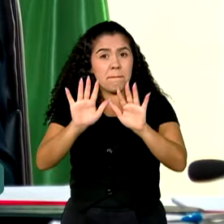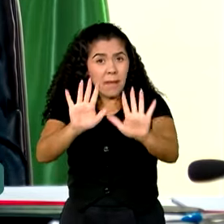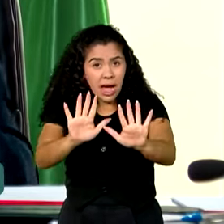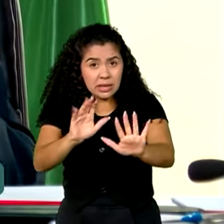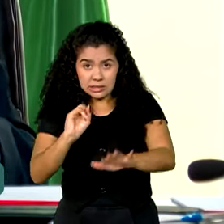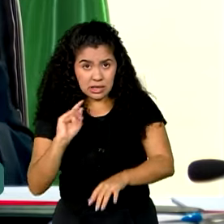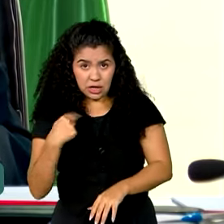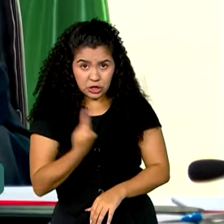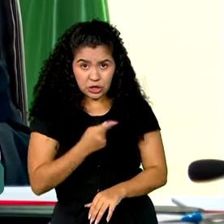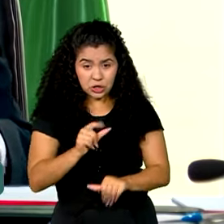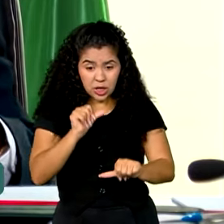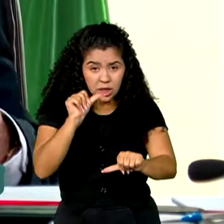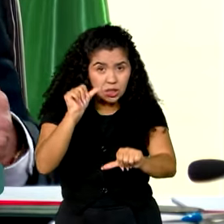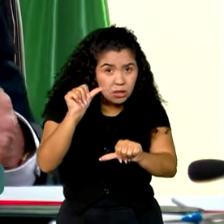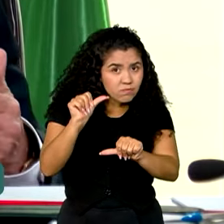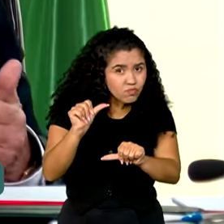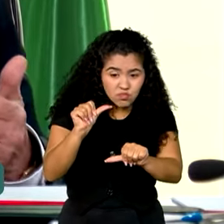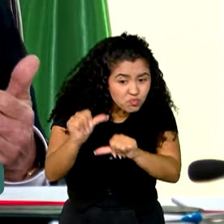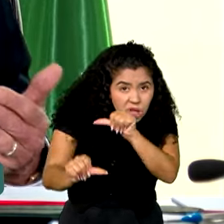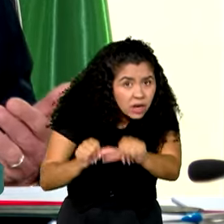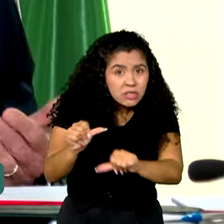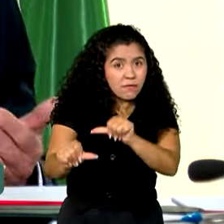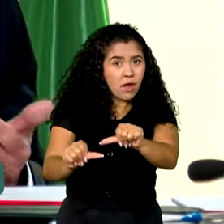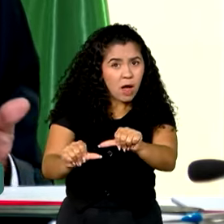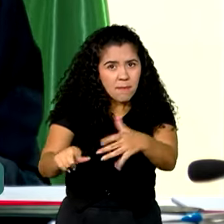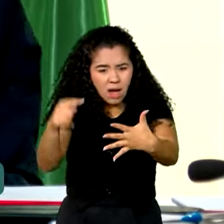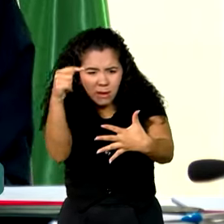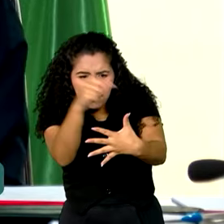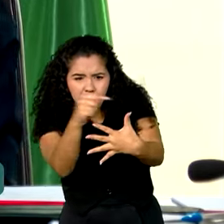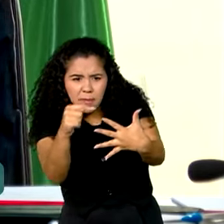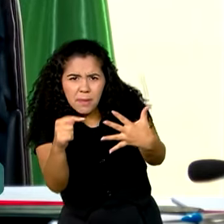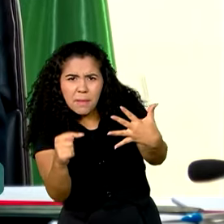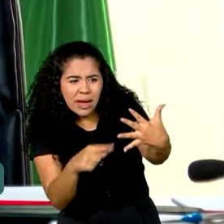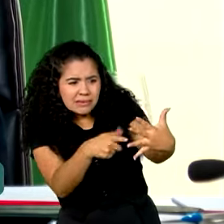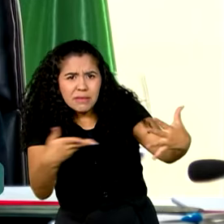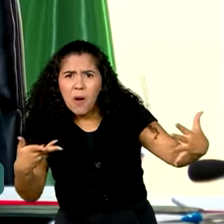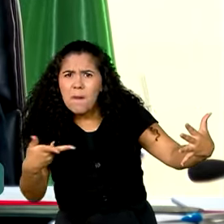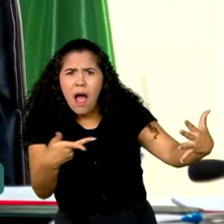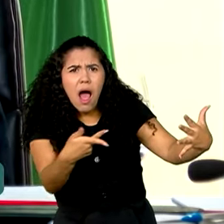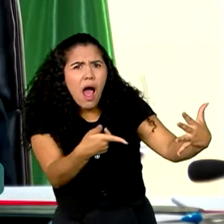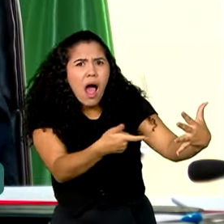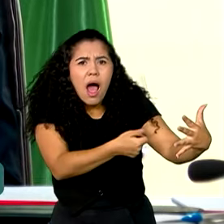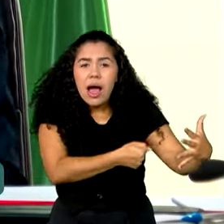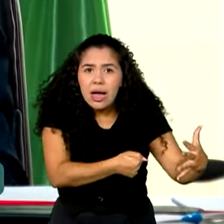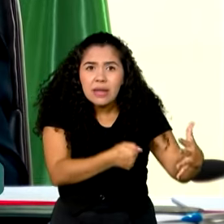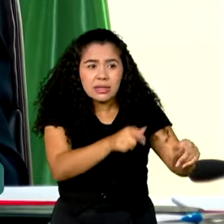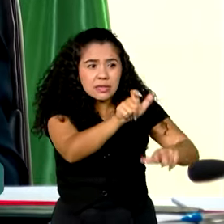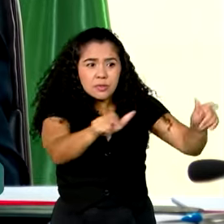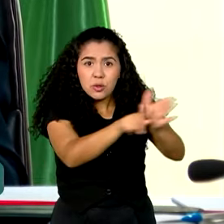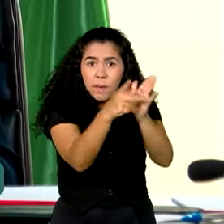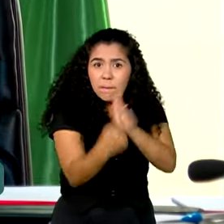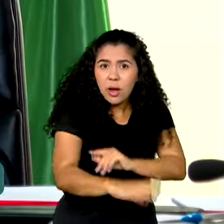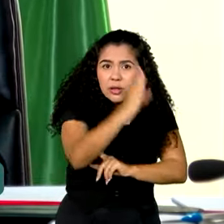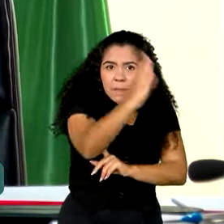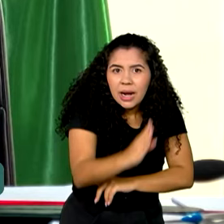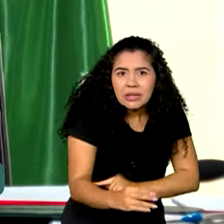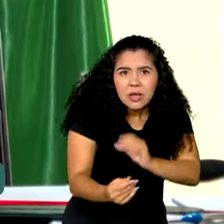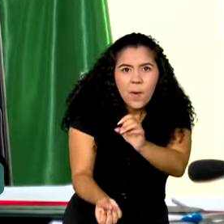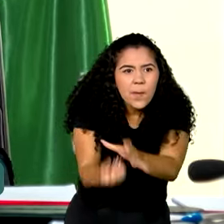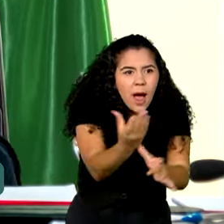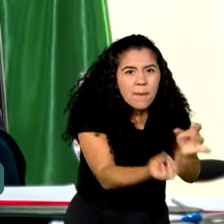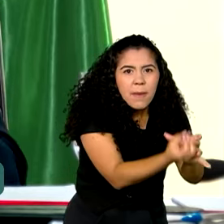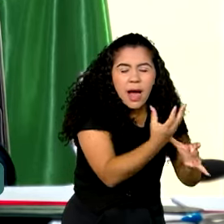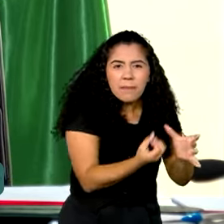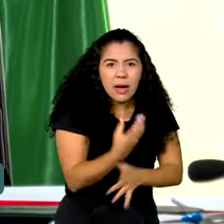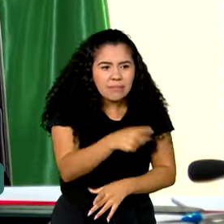não transforma essas coisas extraordinárias que o povo brasileiro criou, sabe, numa coisa